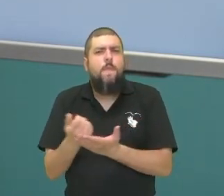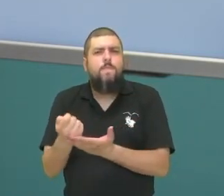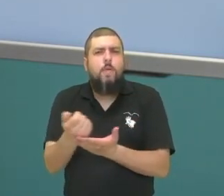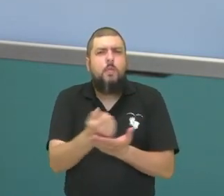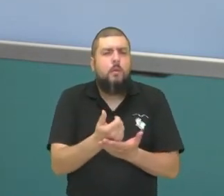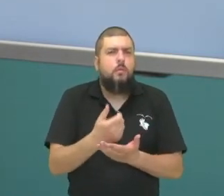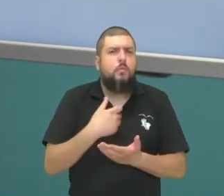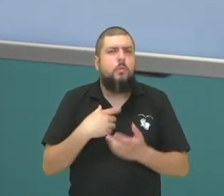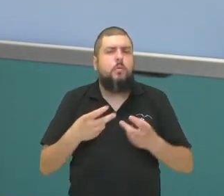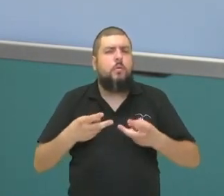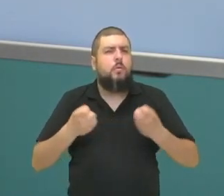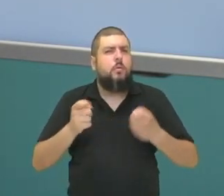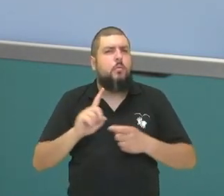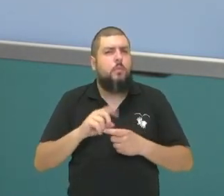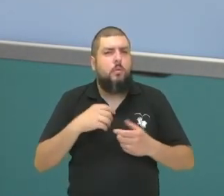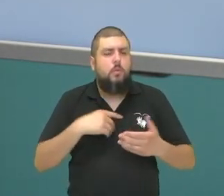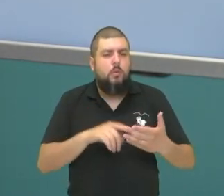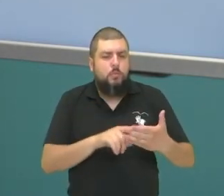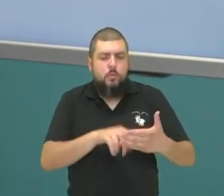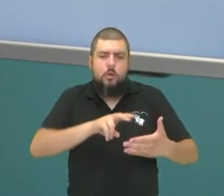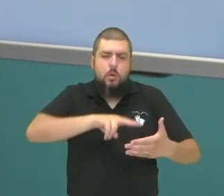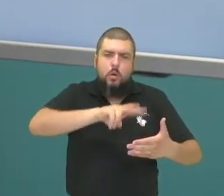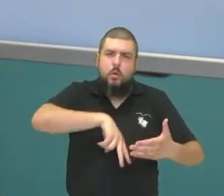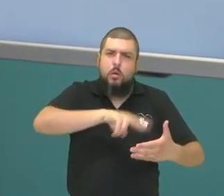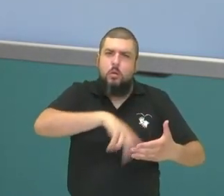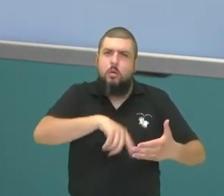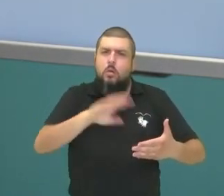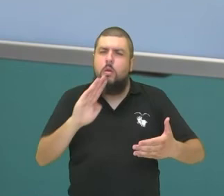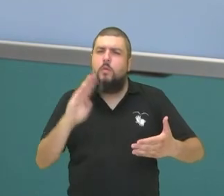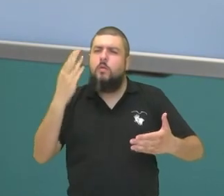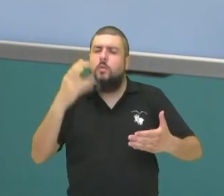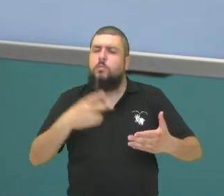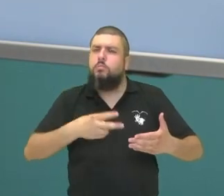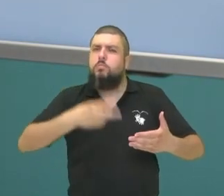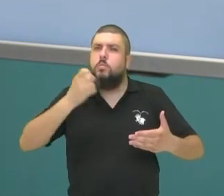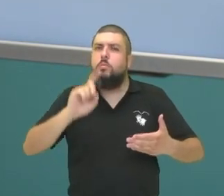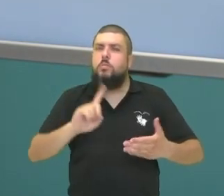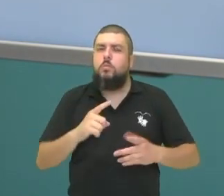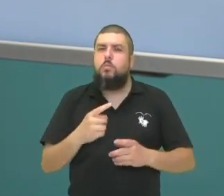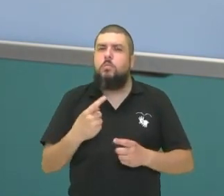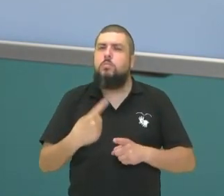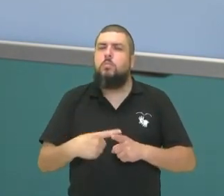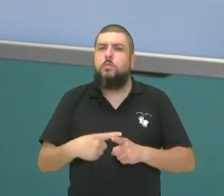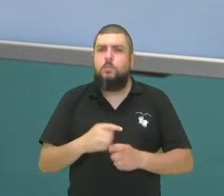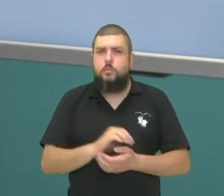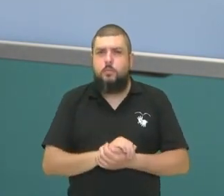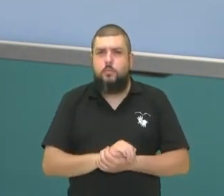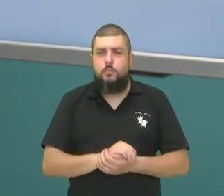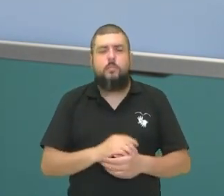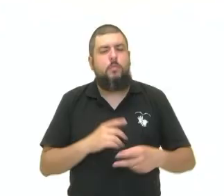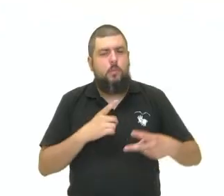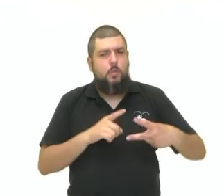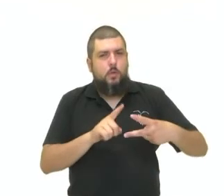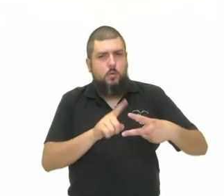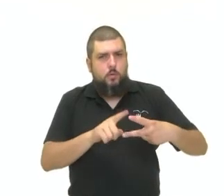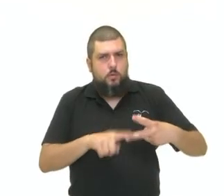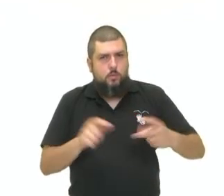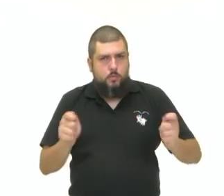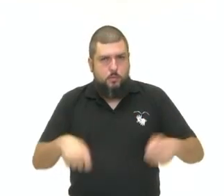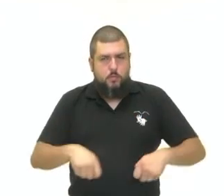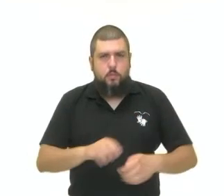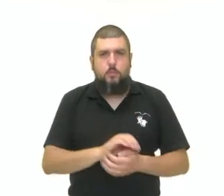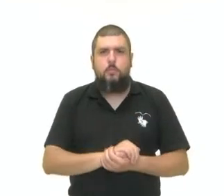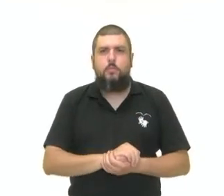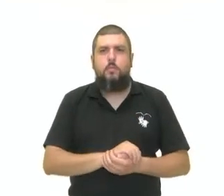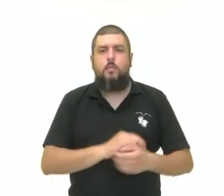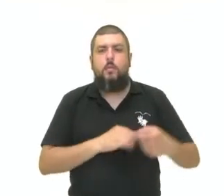que aquilo que ela recebeu, aquilo que ela leu, é uma notícia falsa? Temos duas possibilidades. A primeira, o caráter